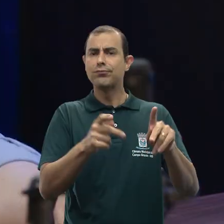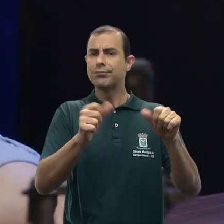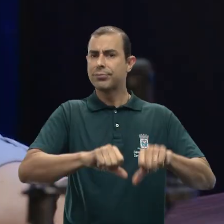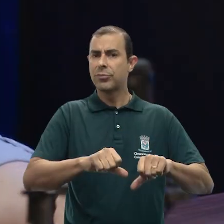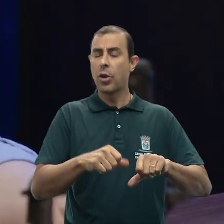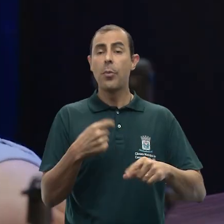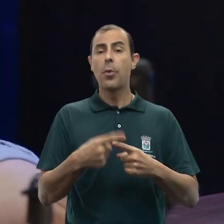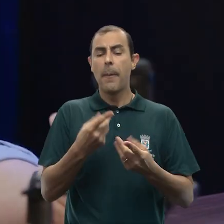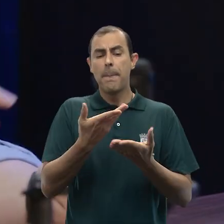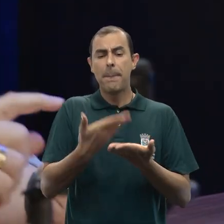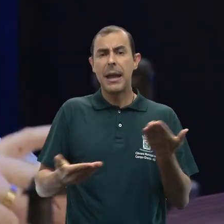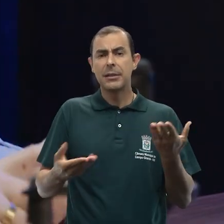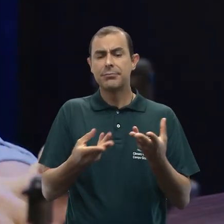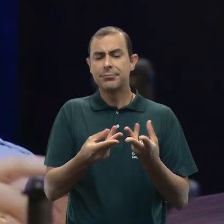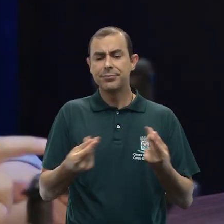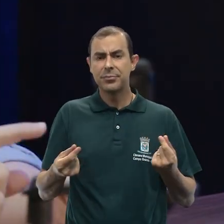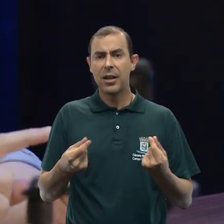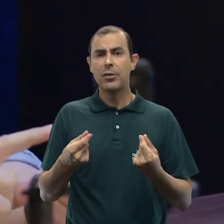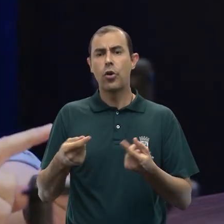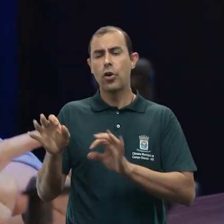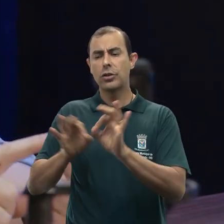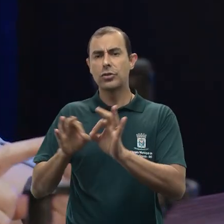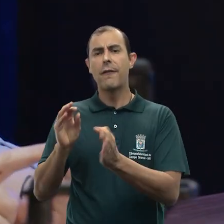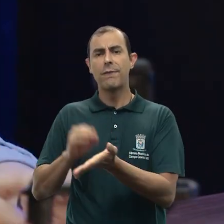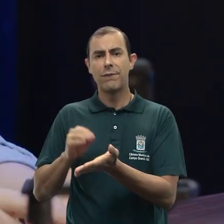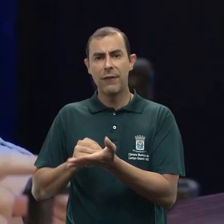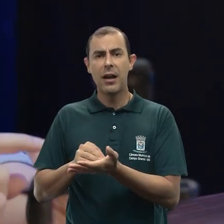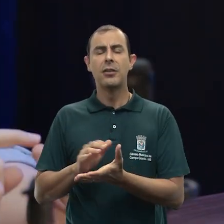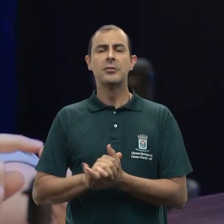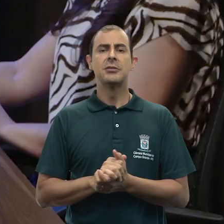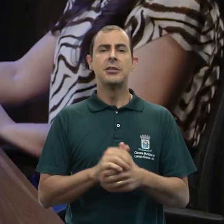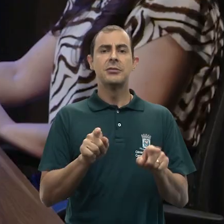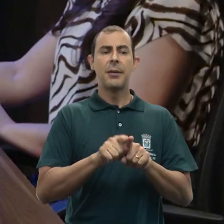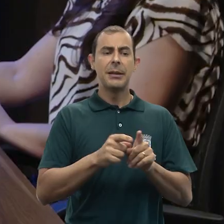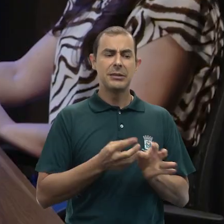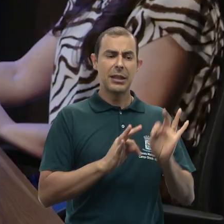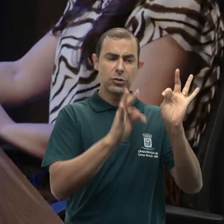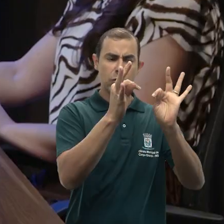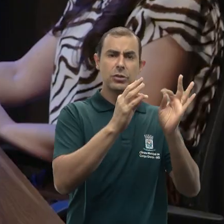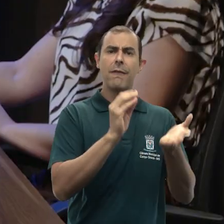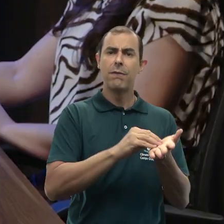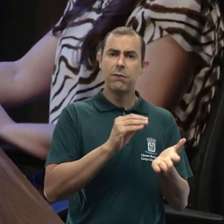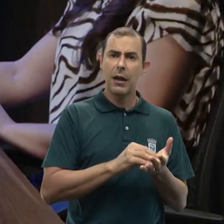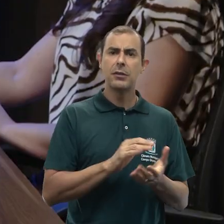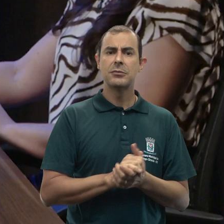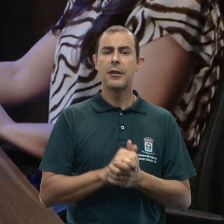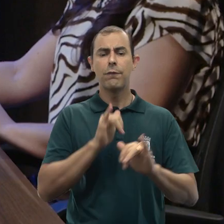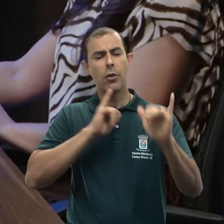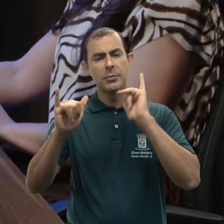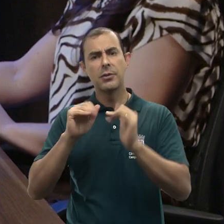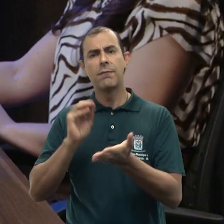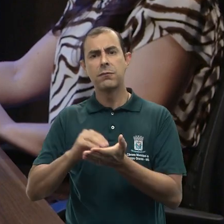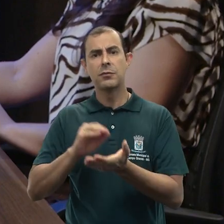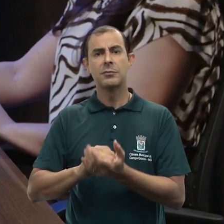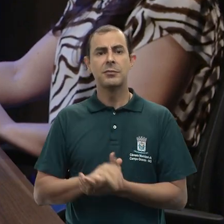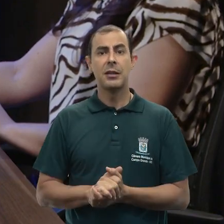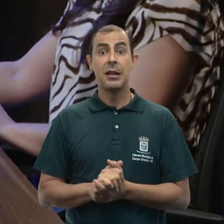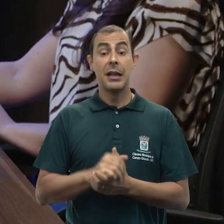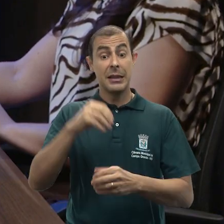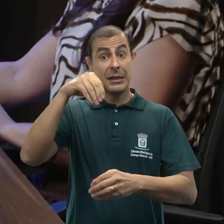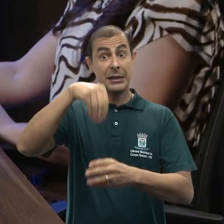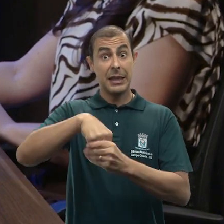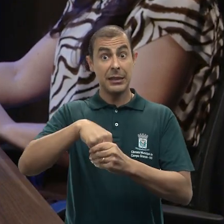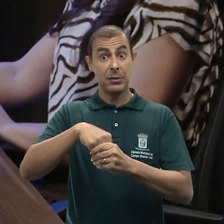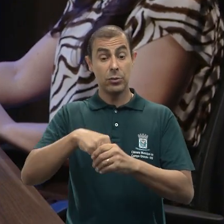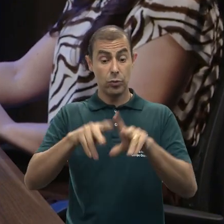falta de organização, com falta de informação, com falta de tecnologia. Então tem muita coisa barata dentro do serviço público